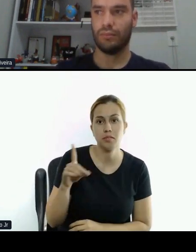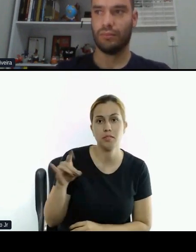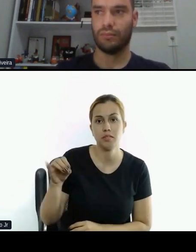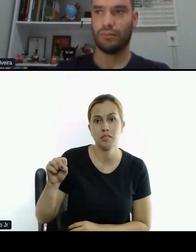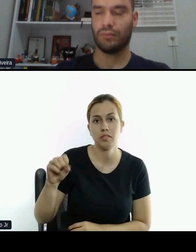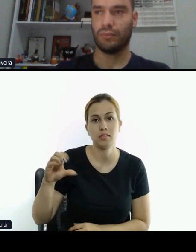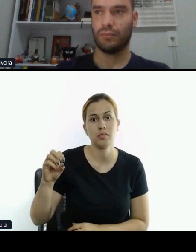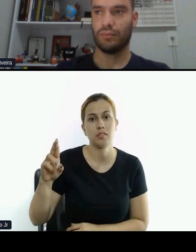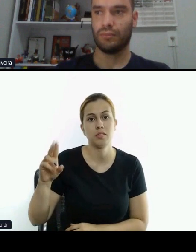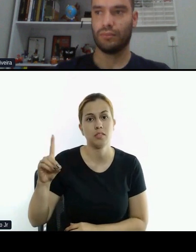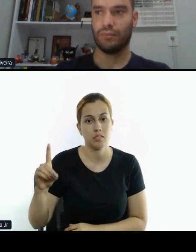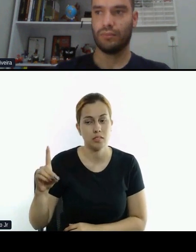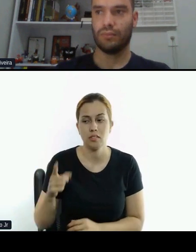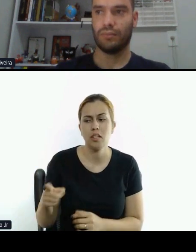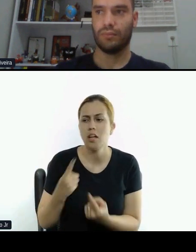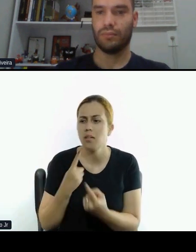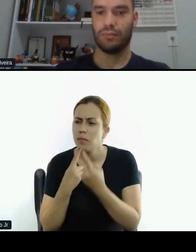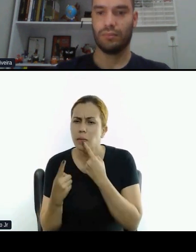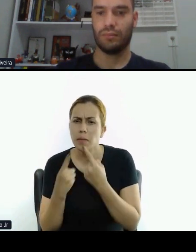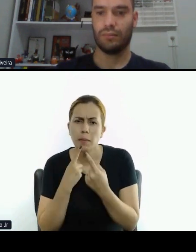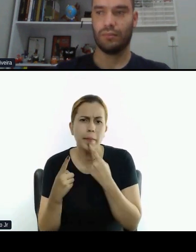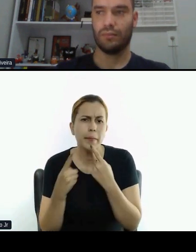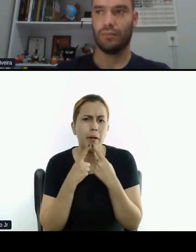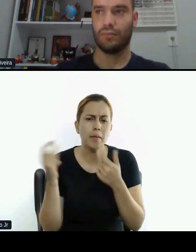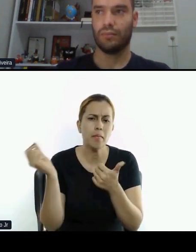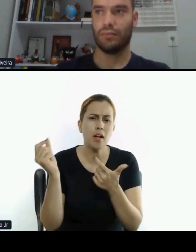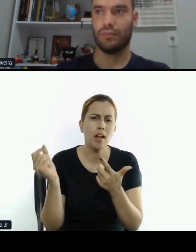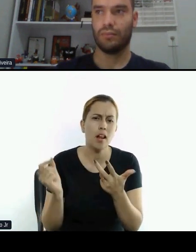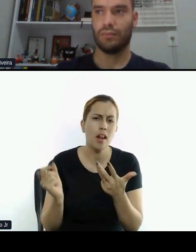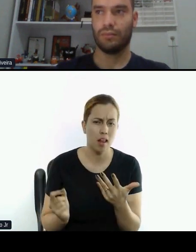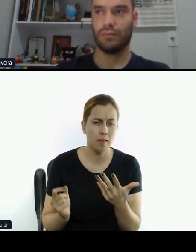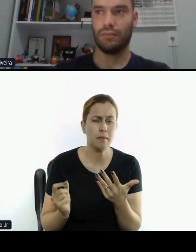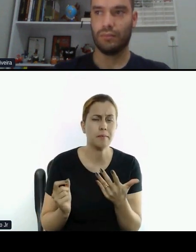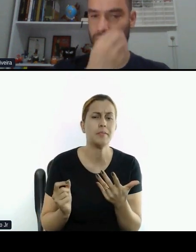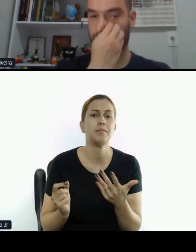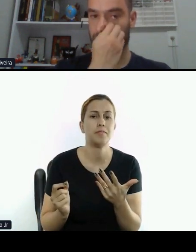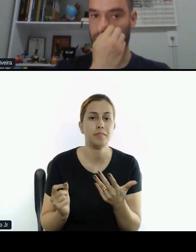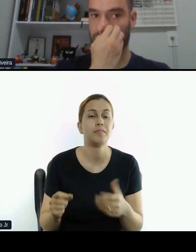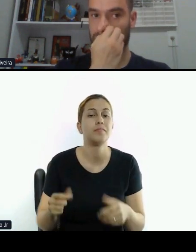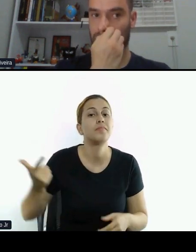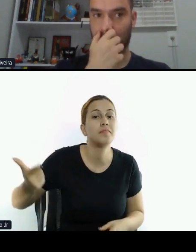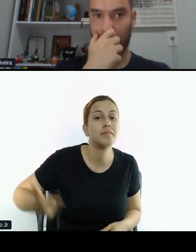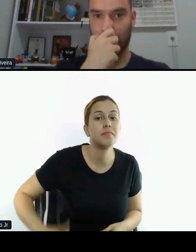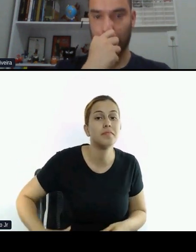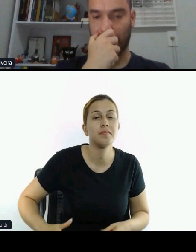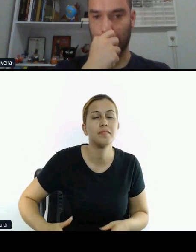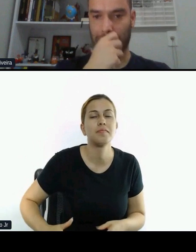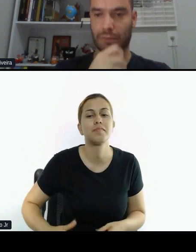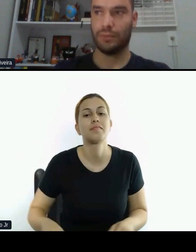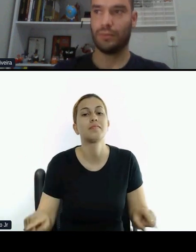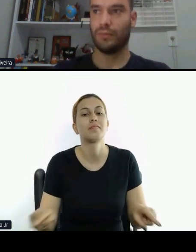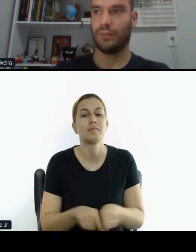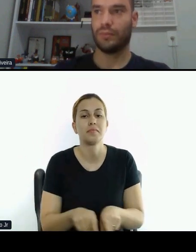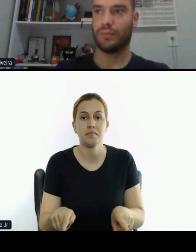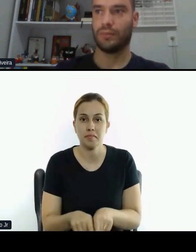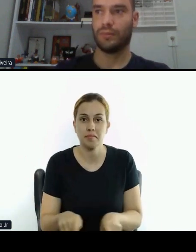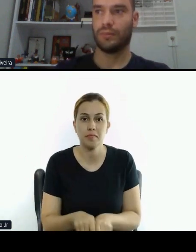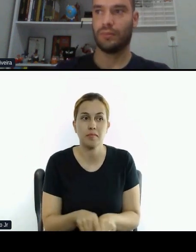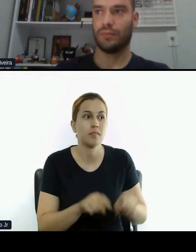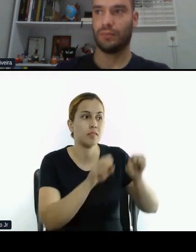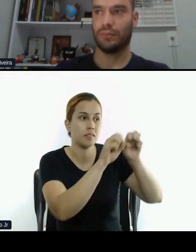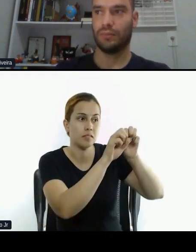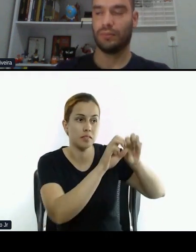né, as questões. E eu também recomendo fortemente o site